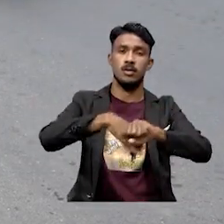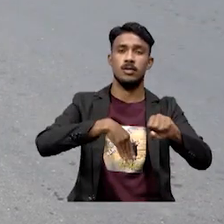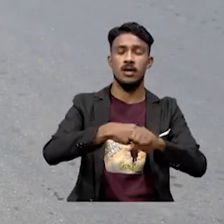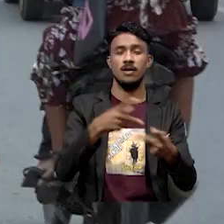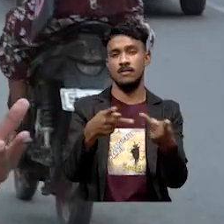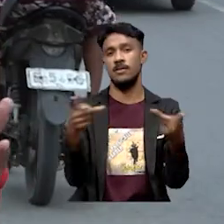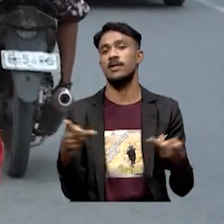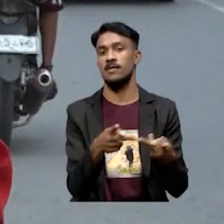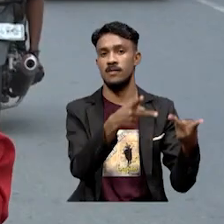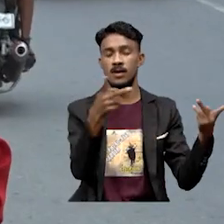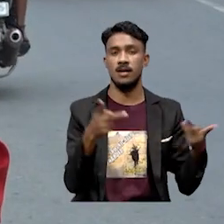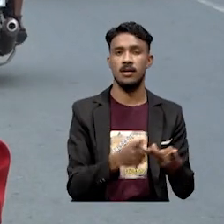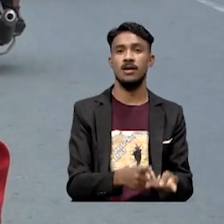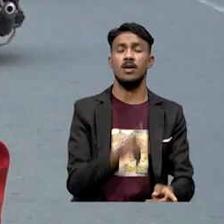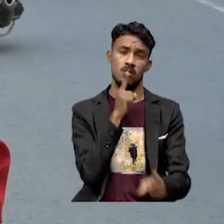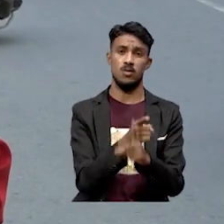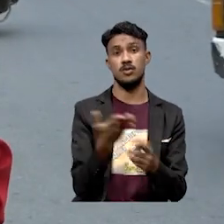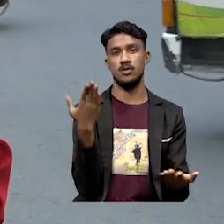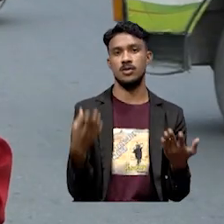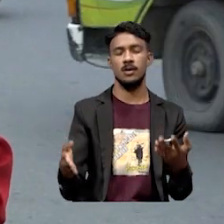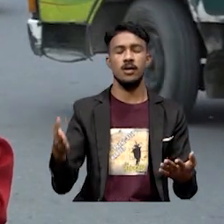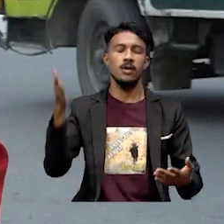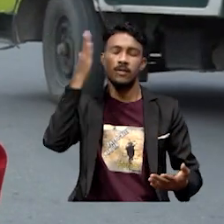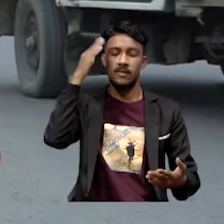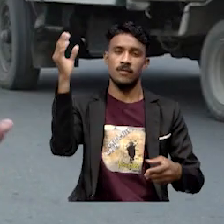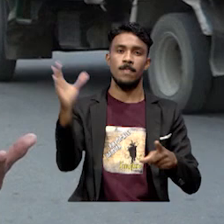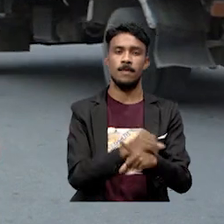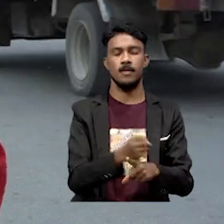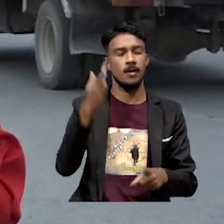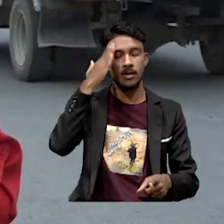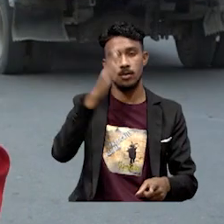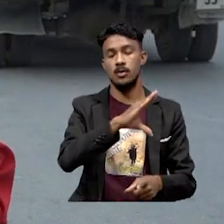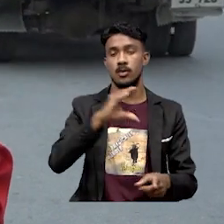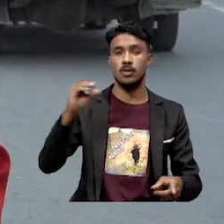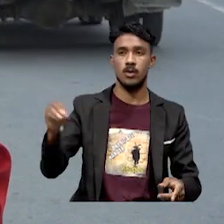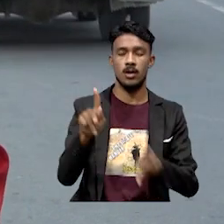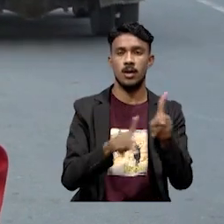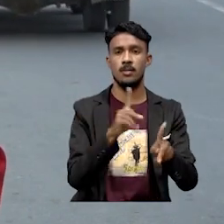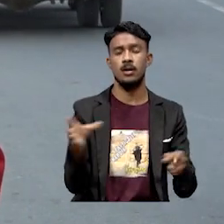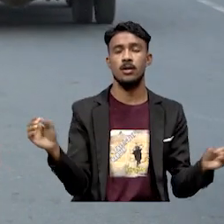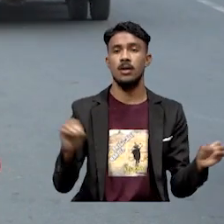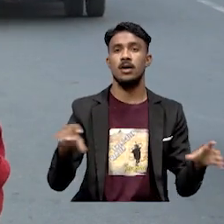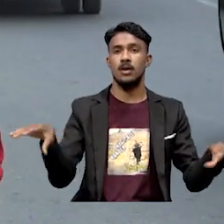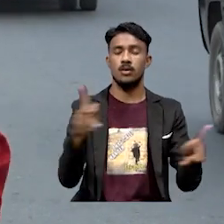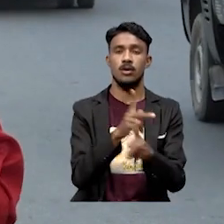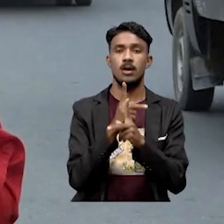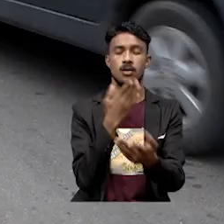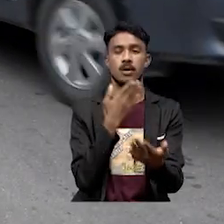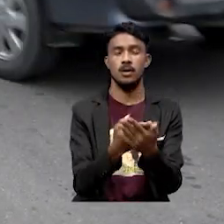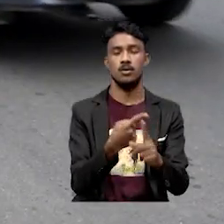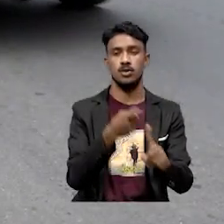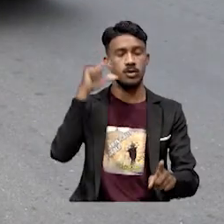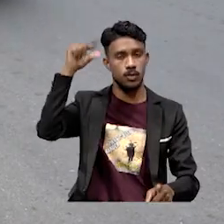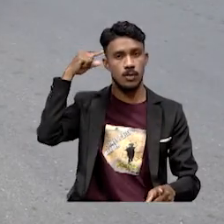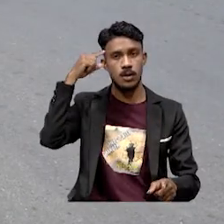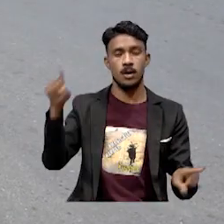fatipaten. Será que ida ne tamba falta consciência kusi sidadaun sira ou la eza sta un dia kusi governo? Irene, no dia de trabalho